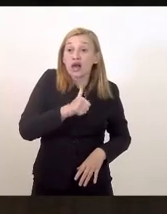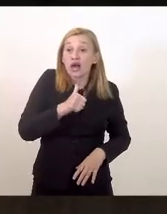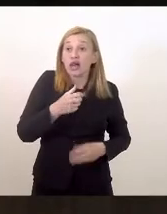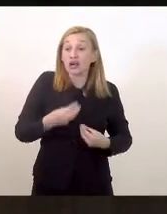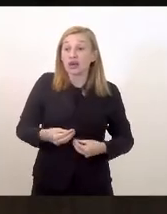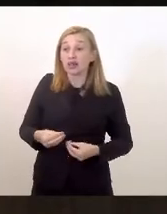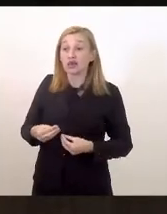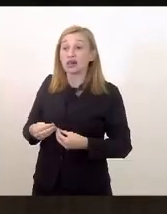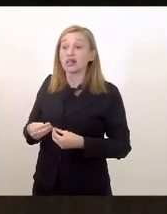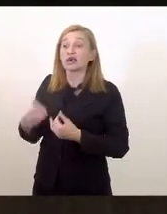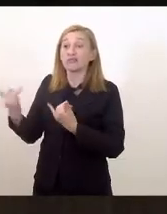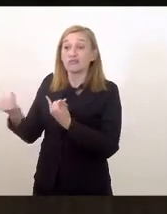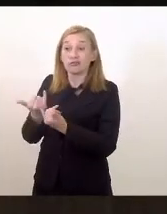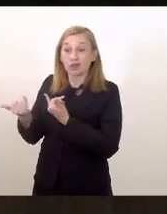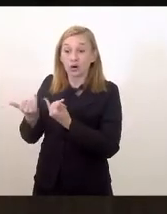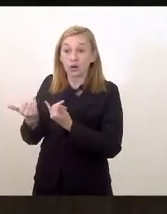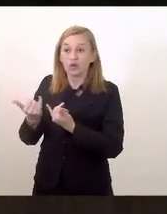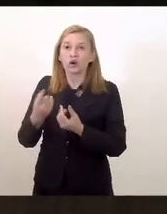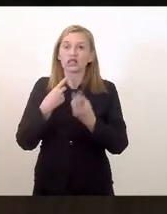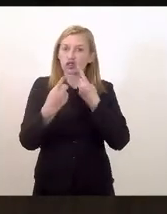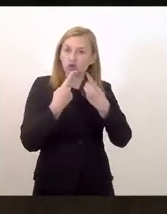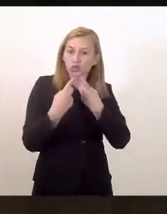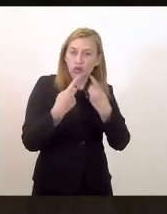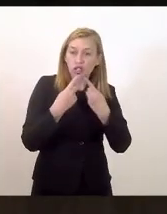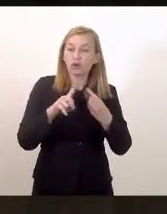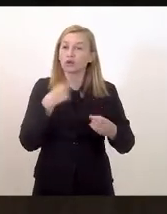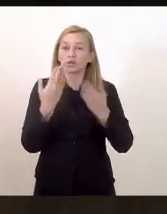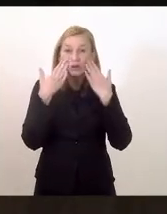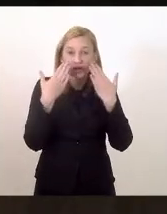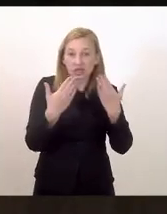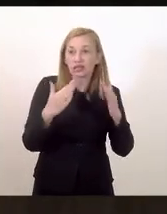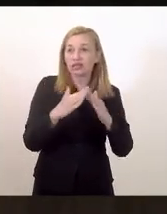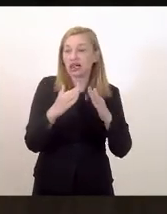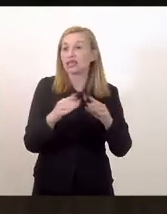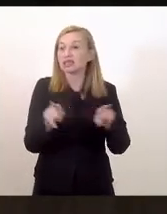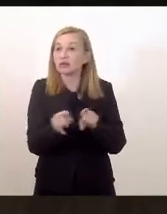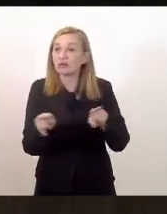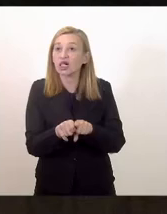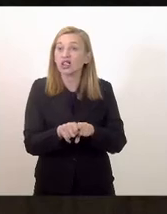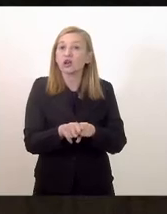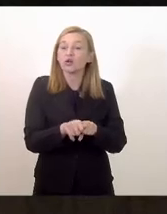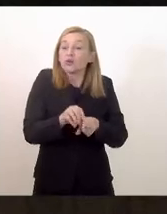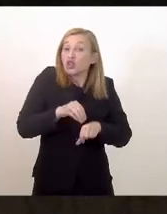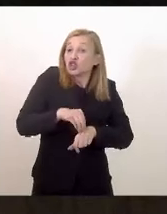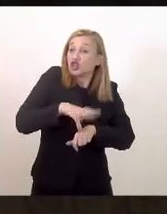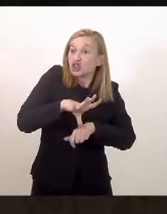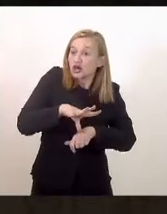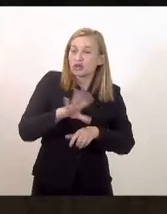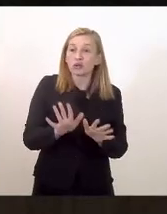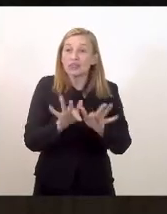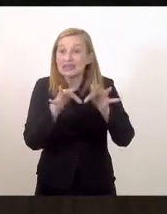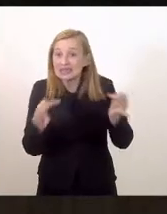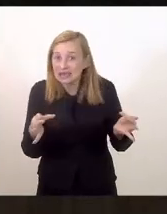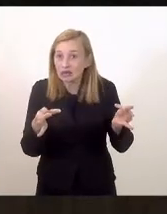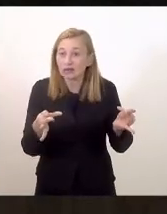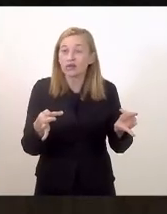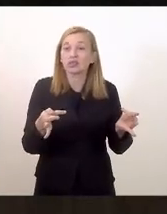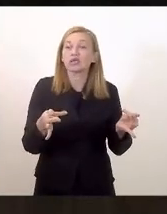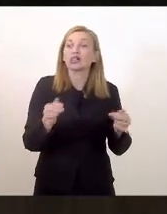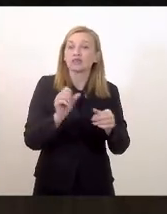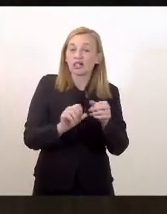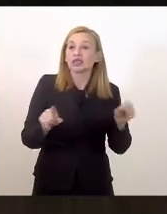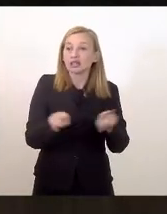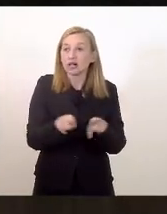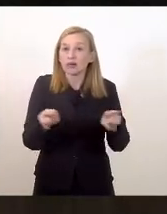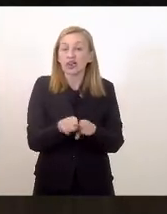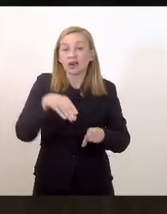mim esse debate. Então, nós apresentamos também a essa casa uma indicação simples para que faça também